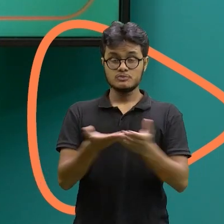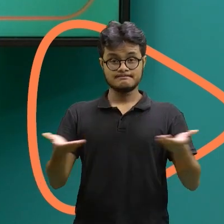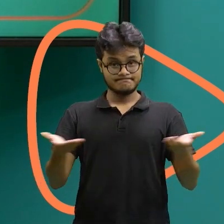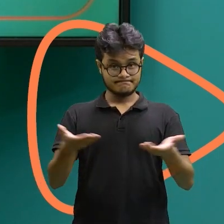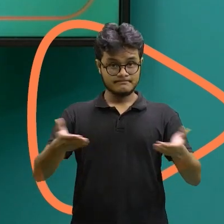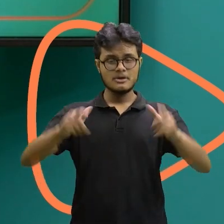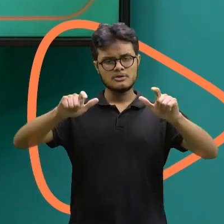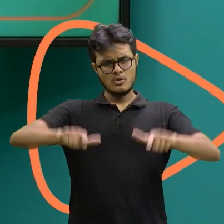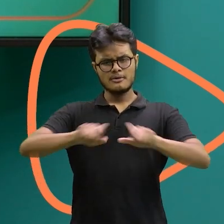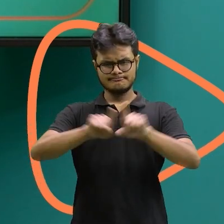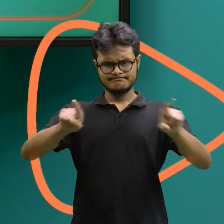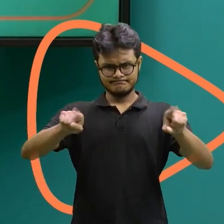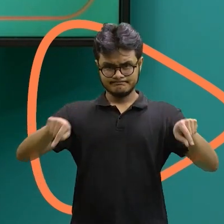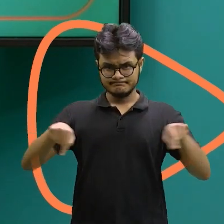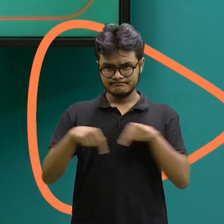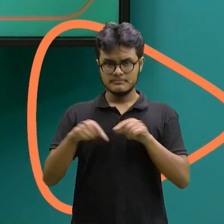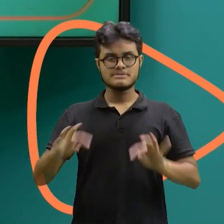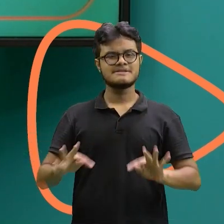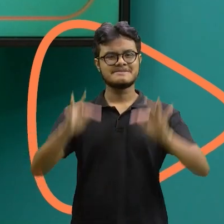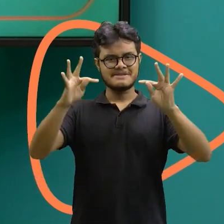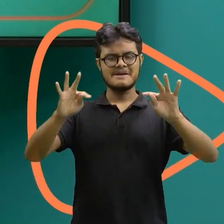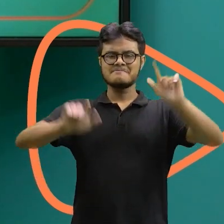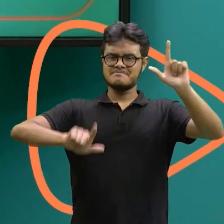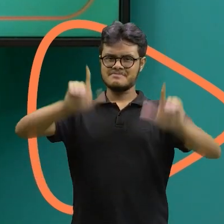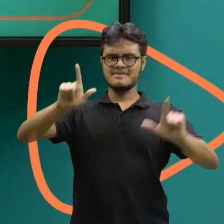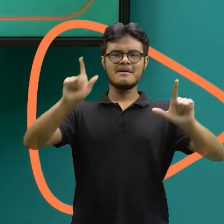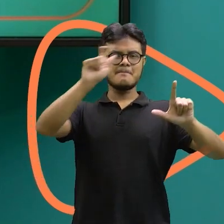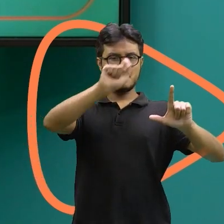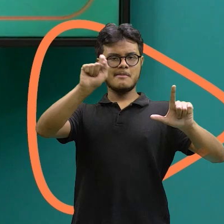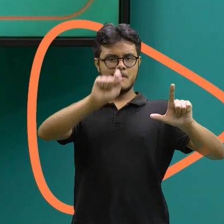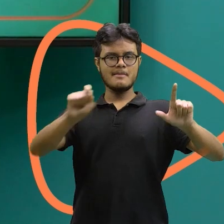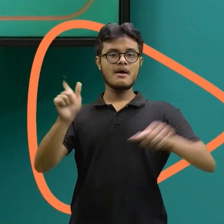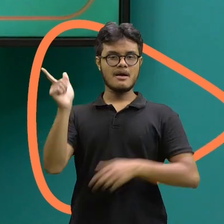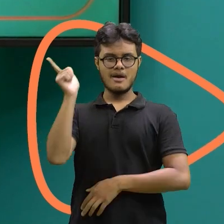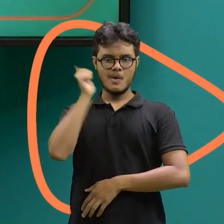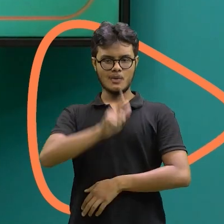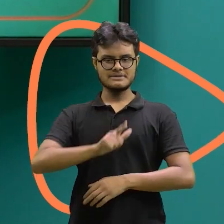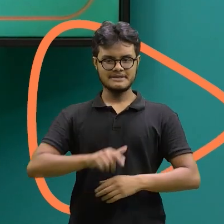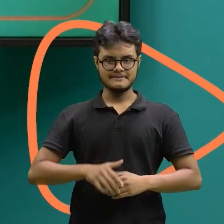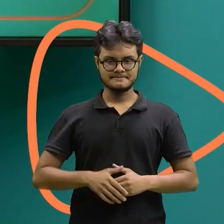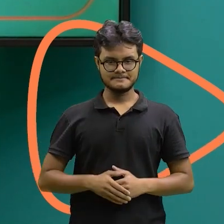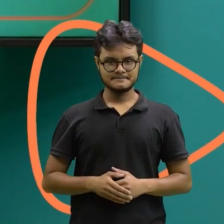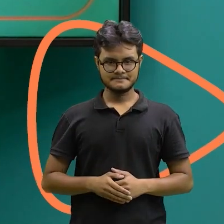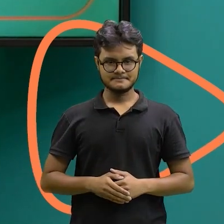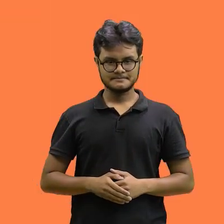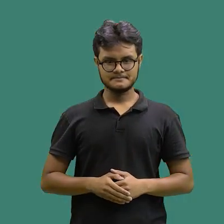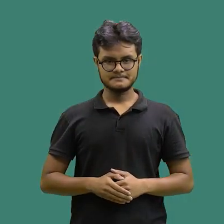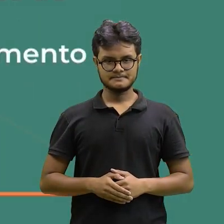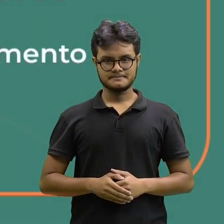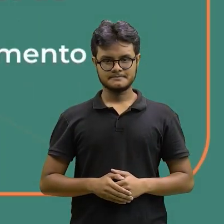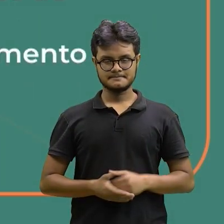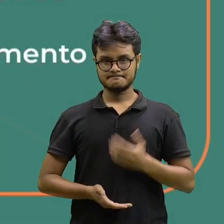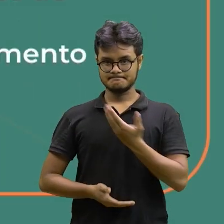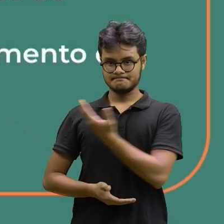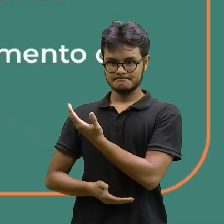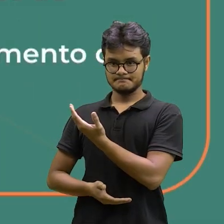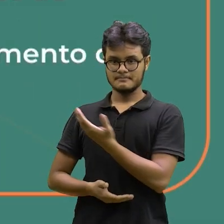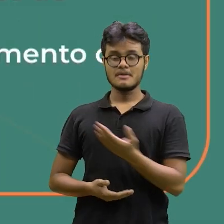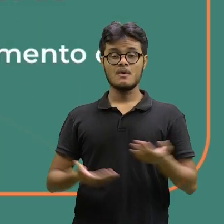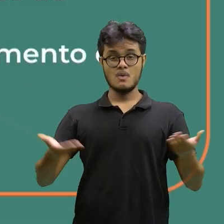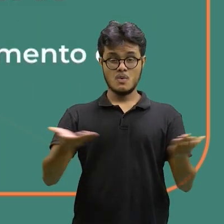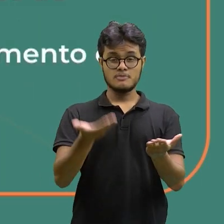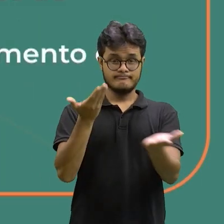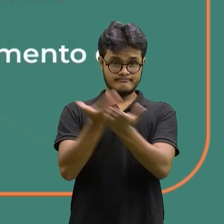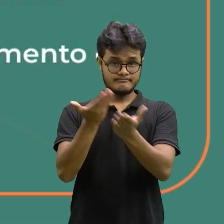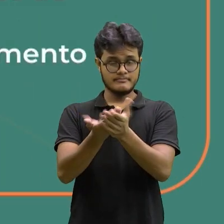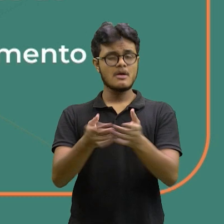num estúdio de TV e vamos usar uma tela interativa aí para nossas anotações. E vamos começar mais uma aula